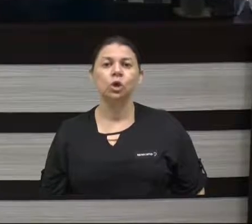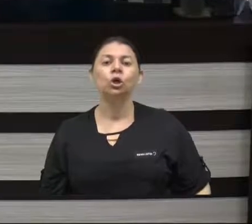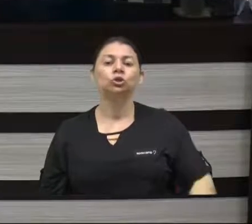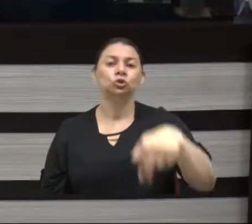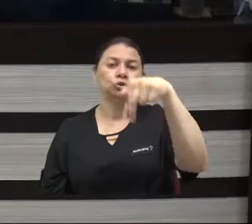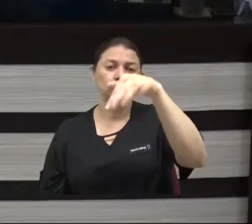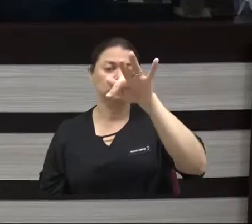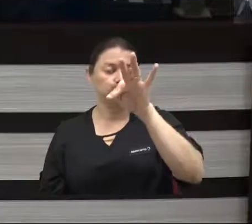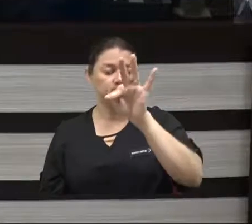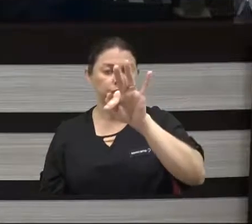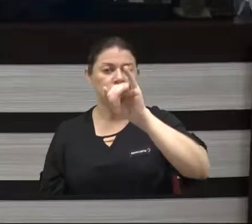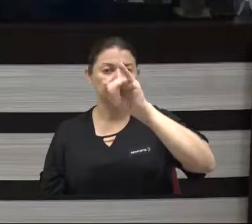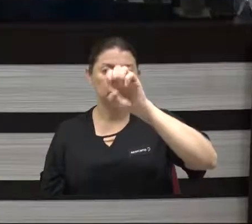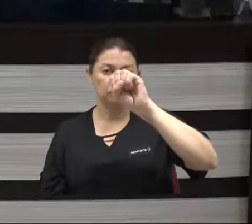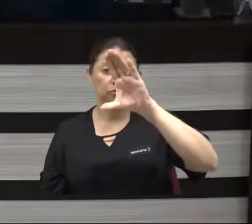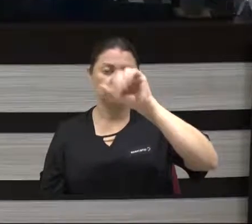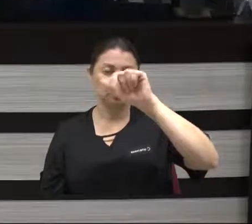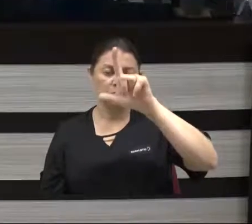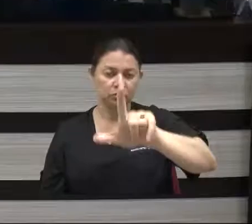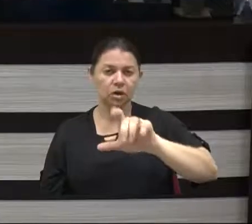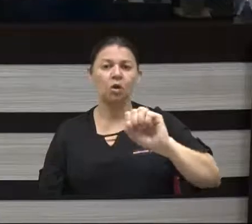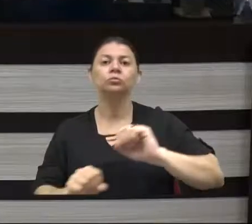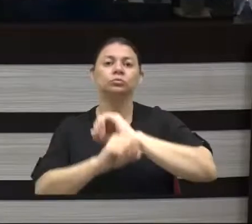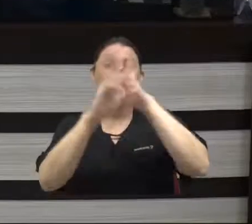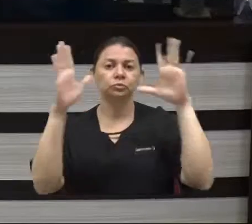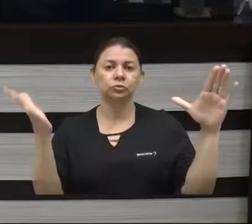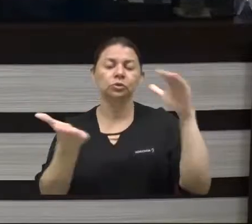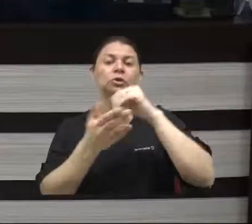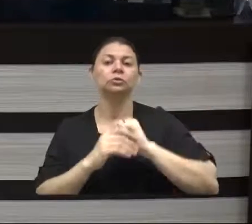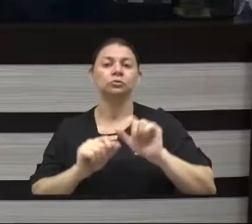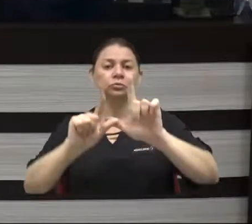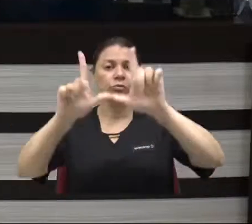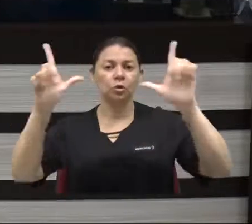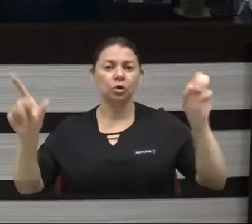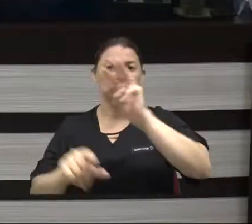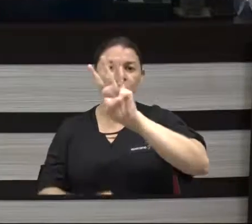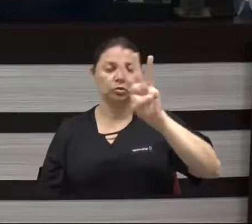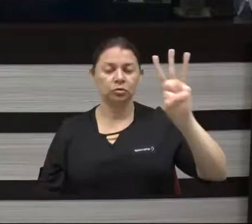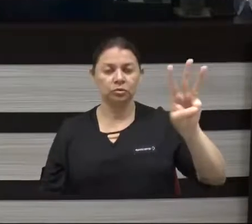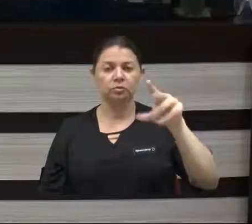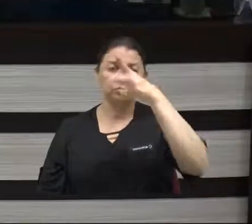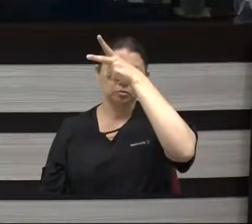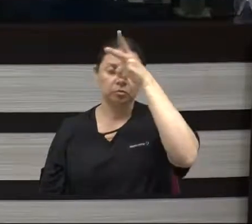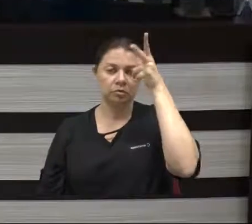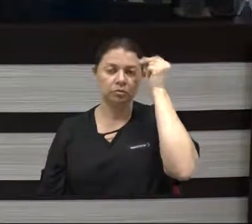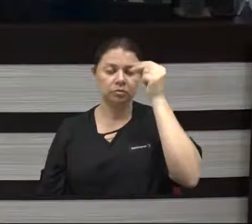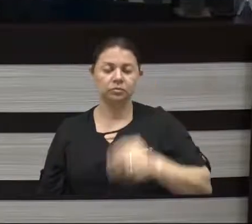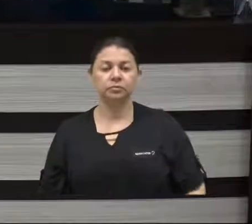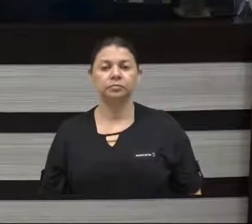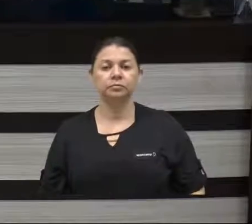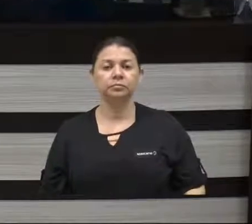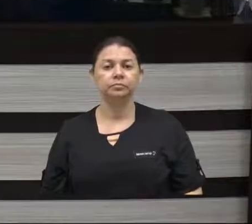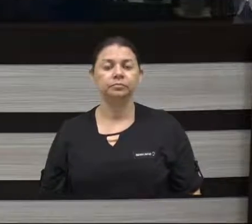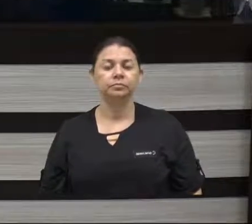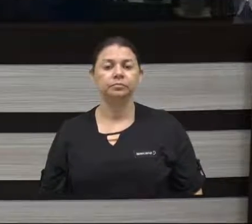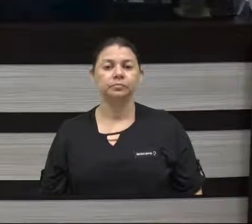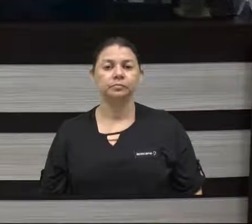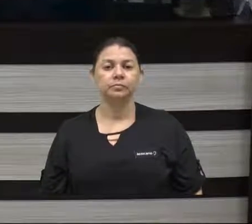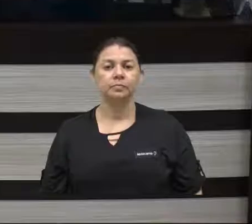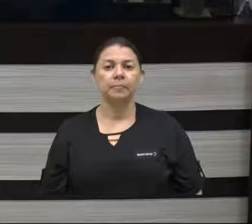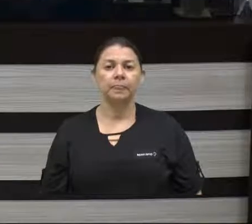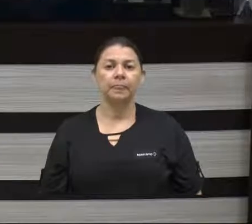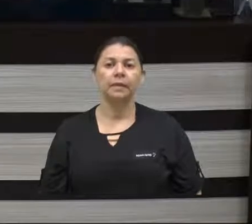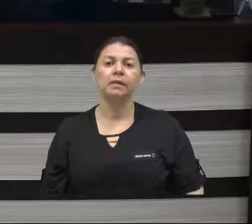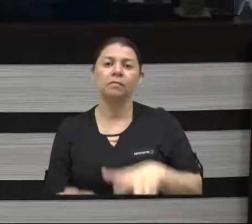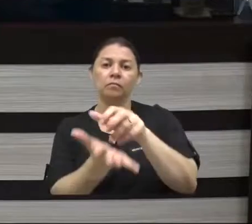de transparência da Prefeitura Municipal. Vereador Cleito Aparecido Silva. Em discussão. Não havendo executivo.